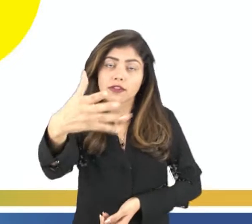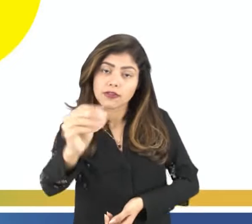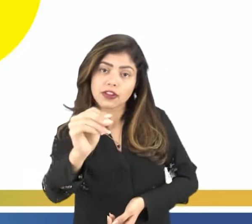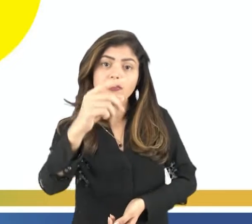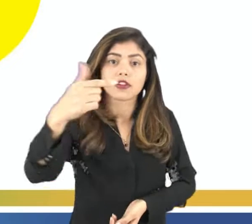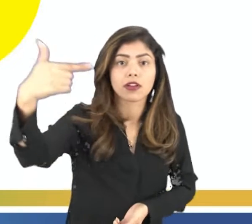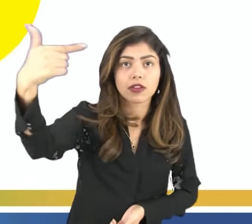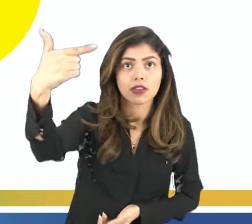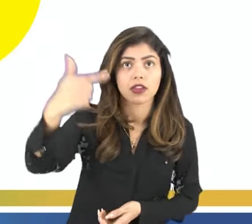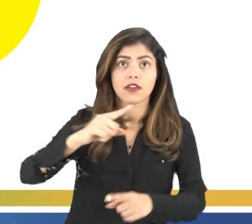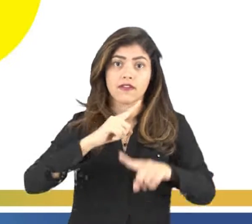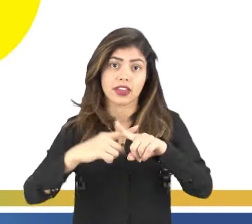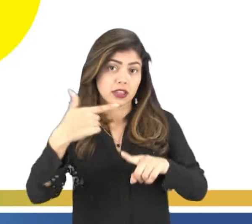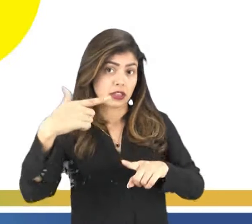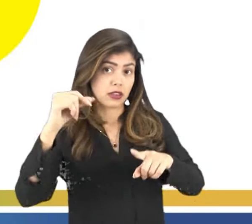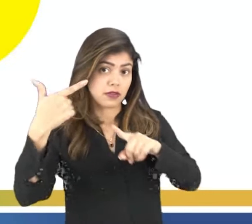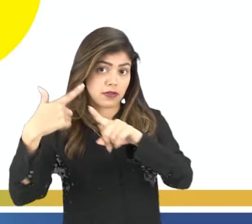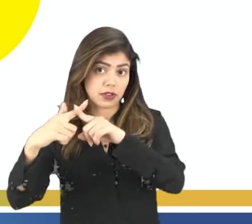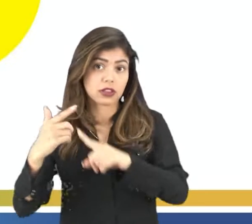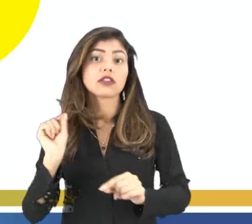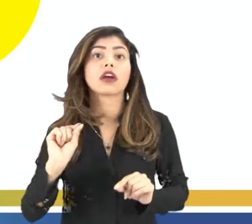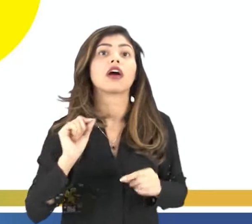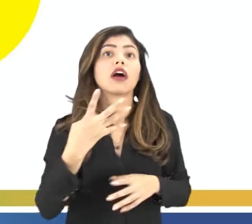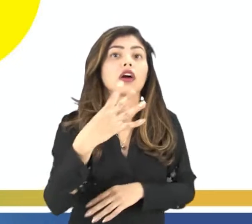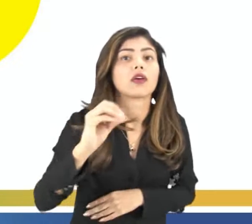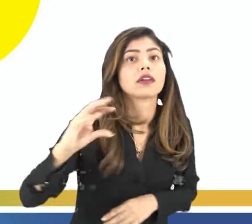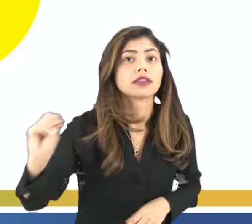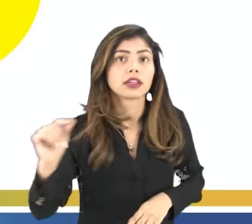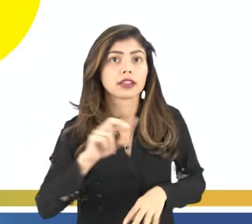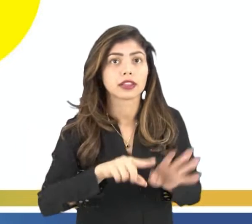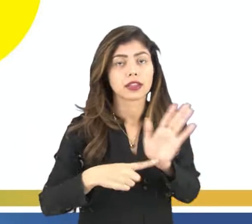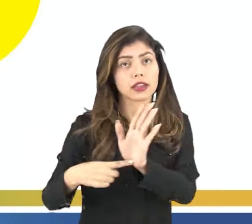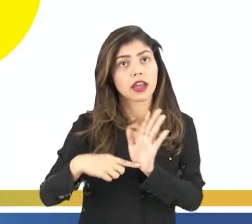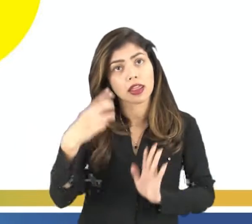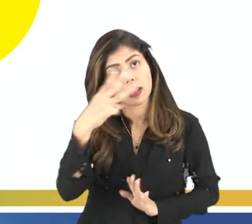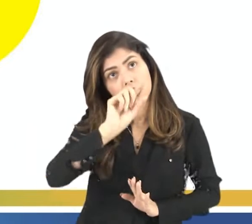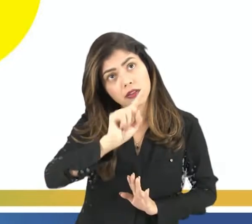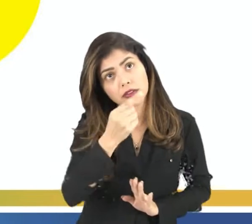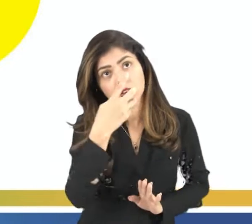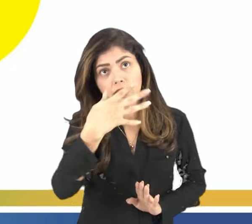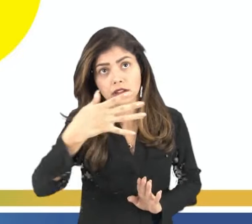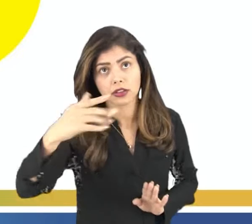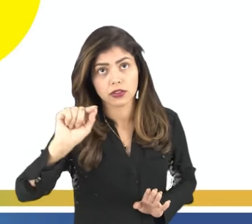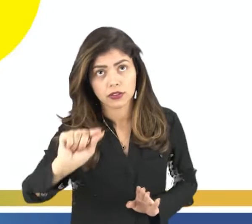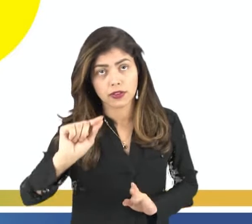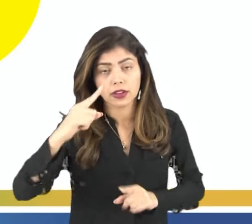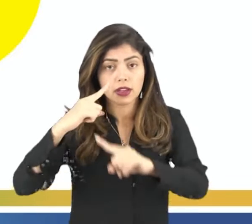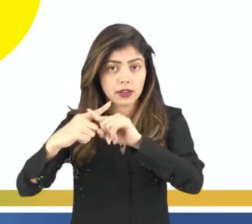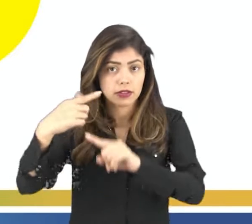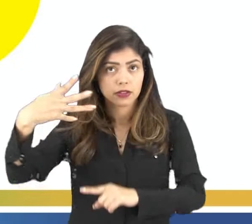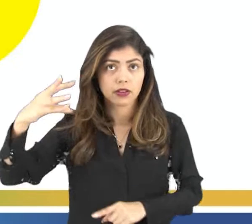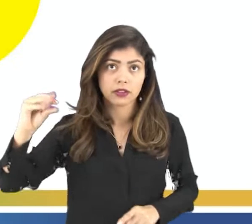ao quadrado, 20 vezes 20 é 400, e 400 vezes 3,14, assim